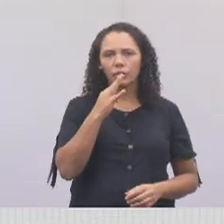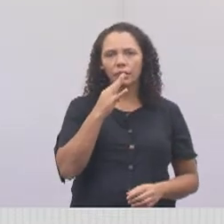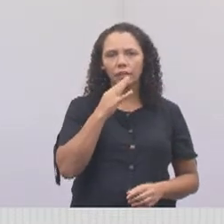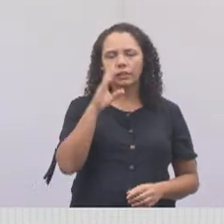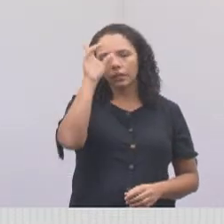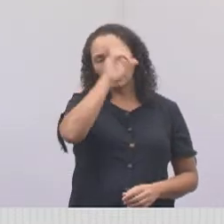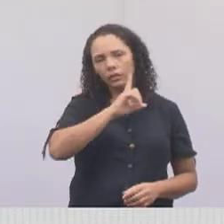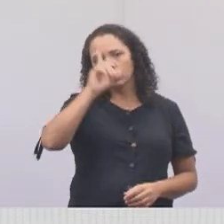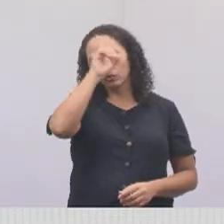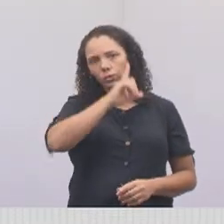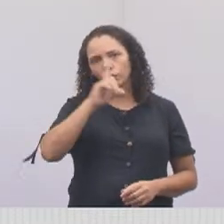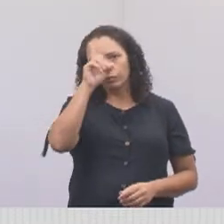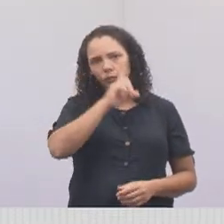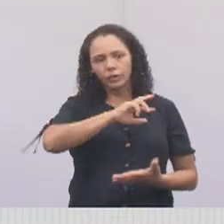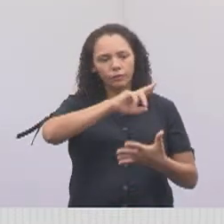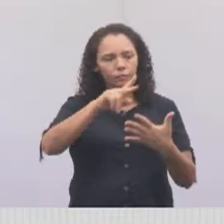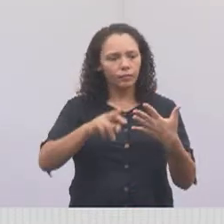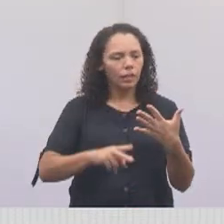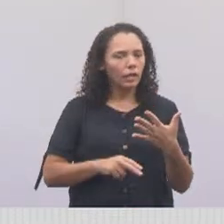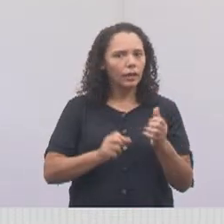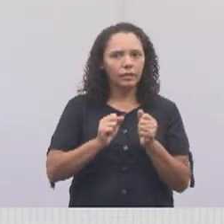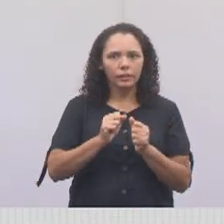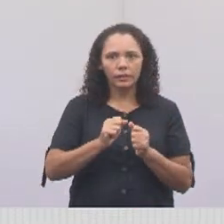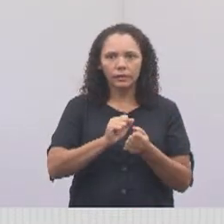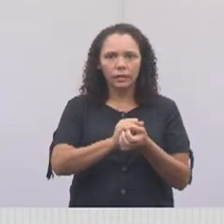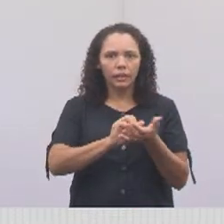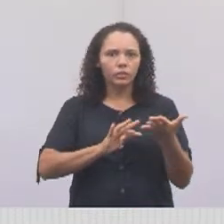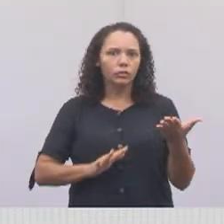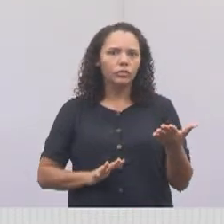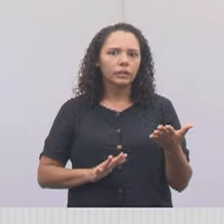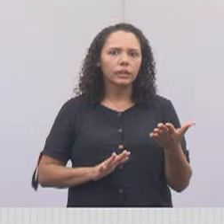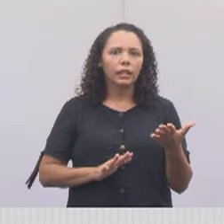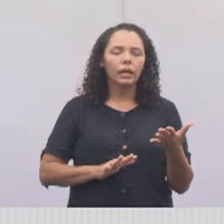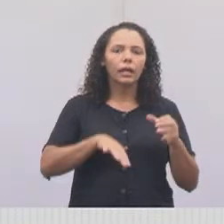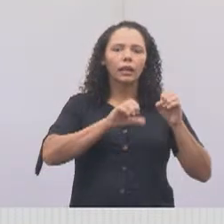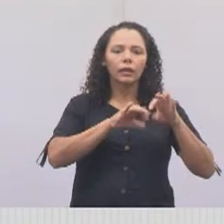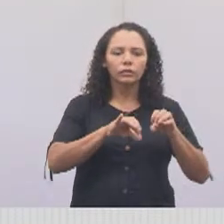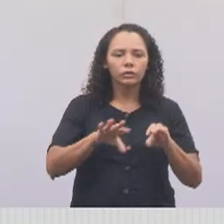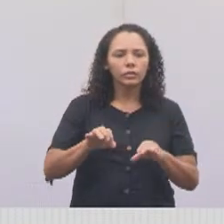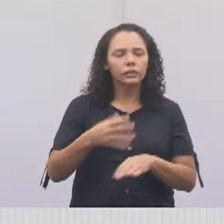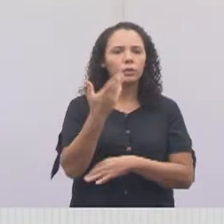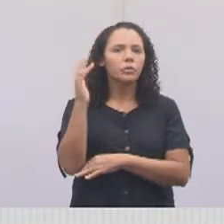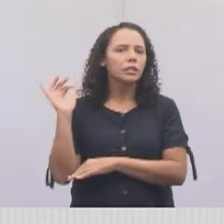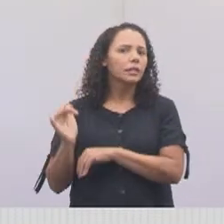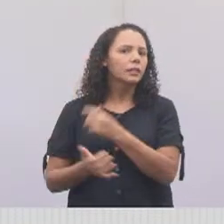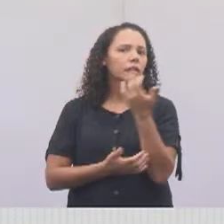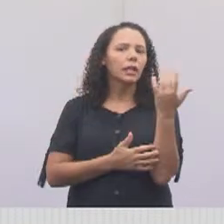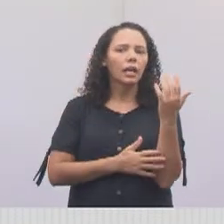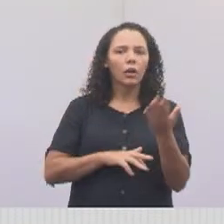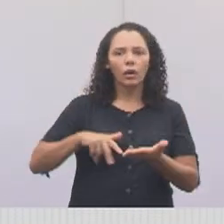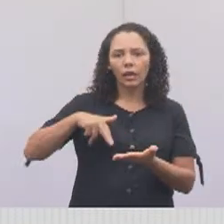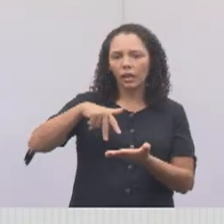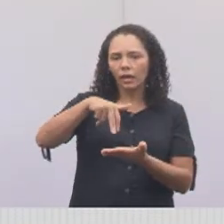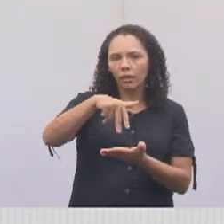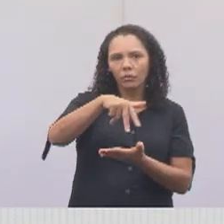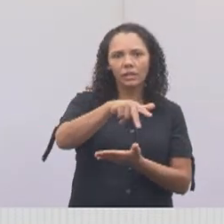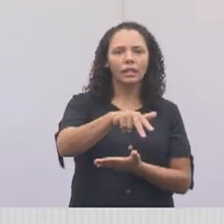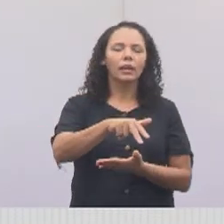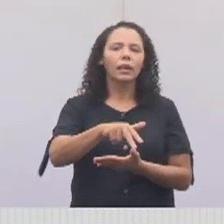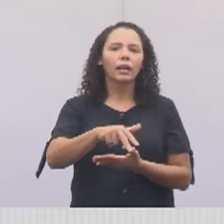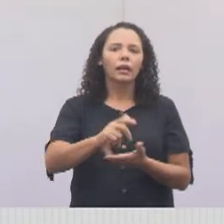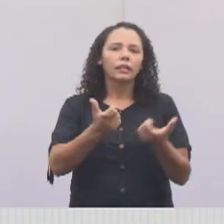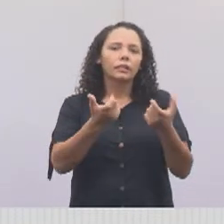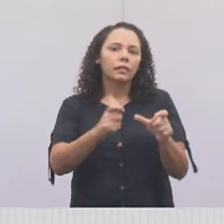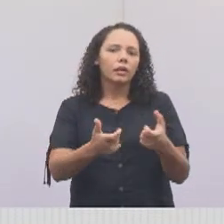Aos domingos, vários eventos acontecendo, né, com relação à educação ambiental, caminhada, trilha ecológica. Vale a pena, é um